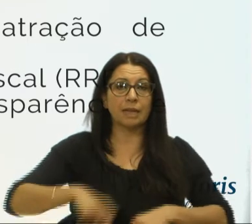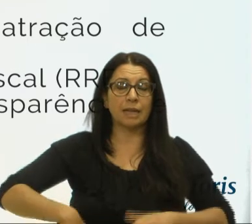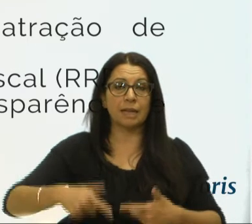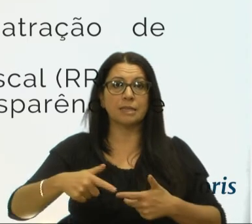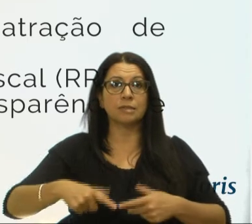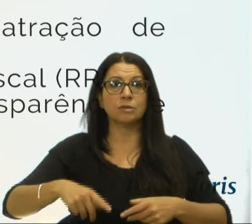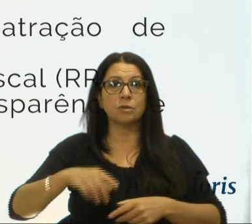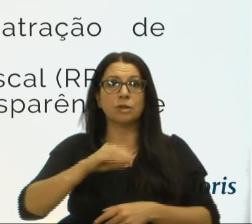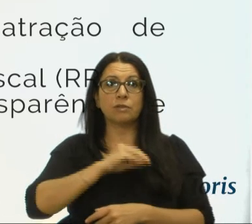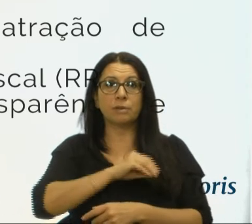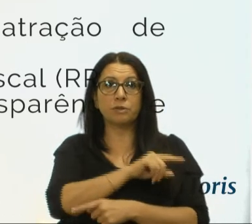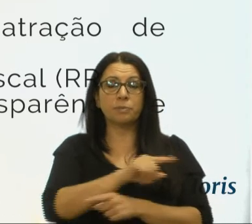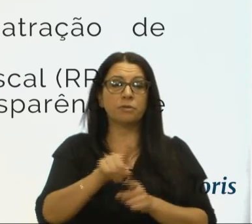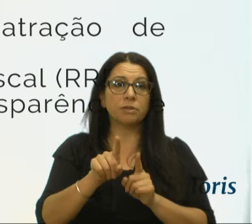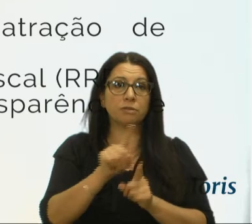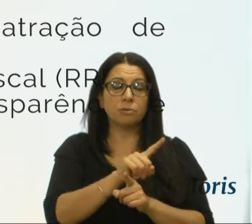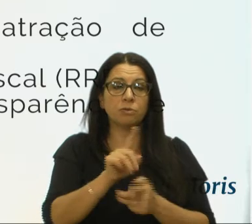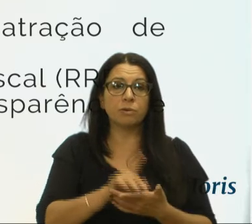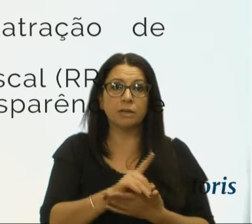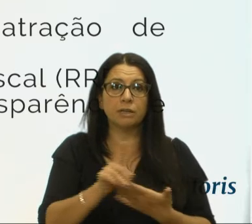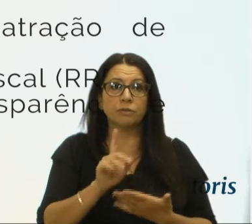pagamento, né?